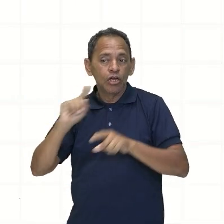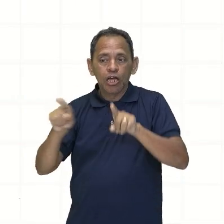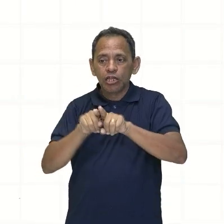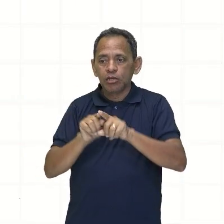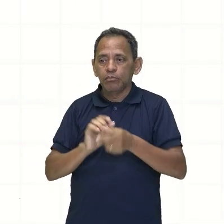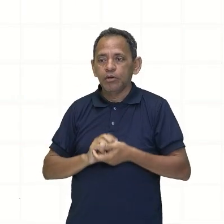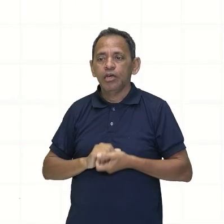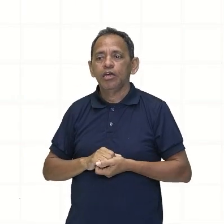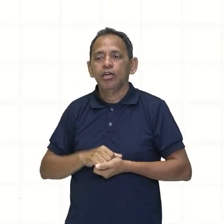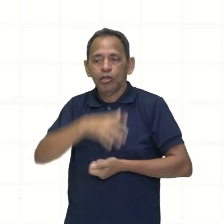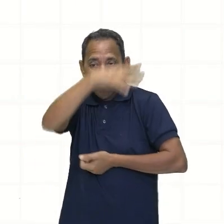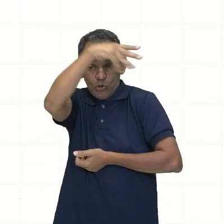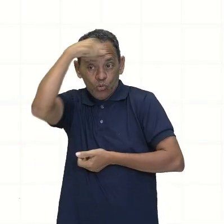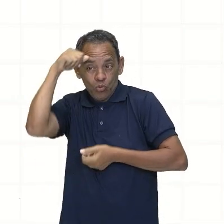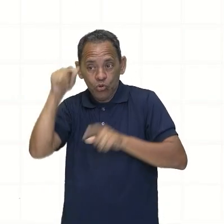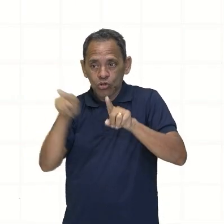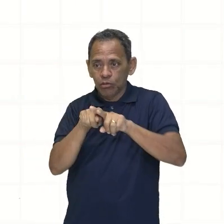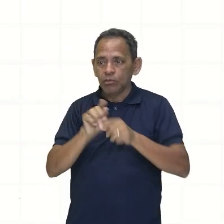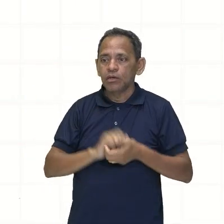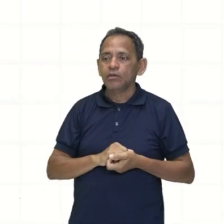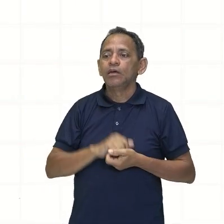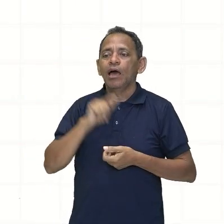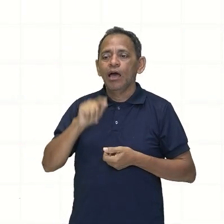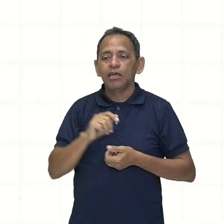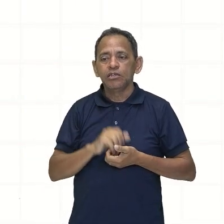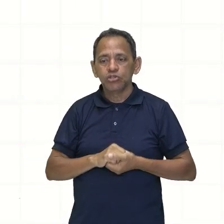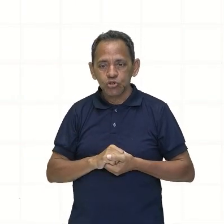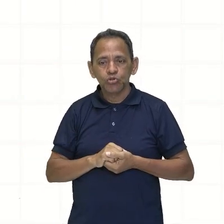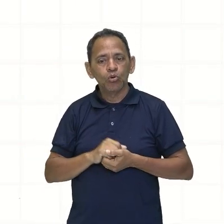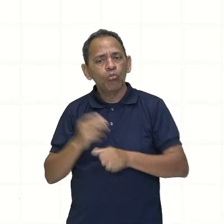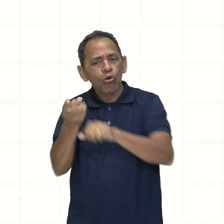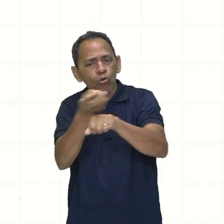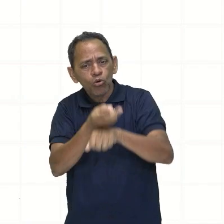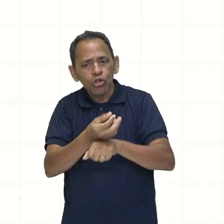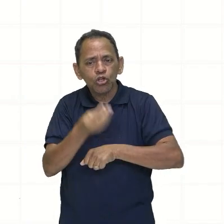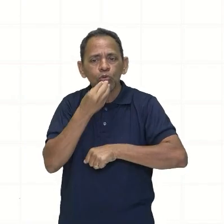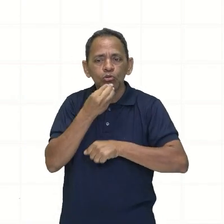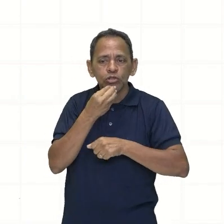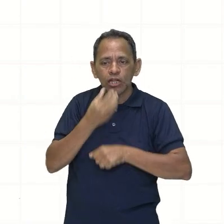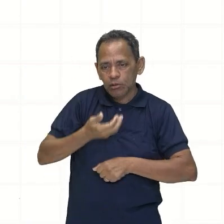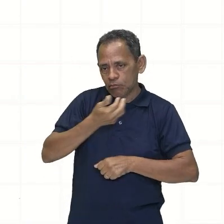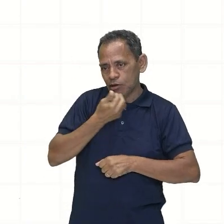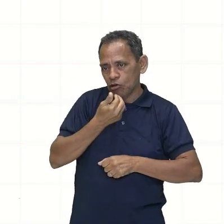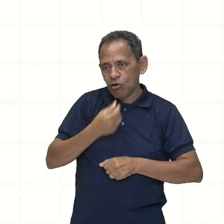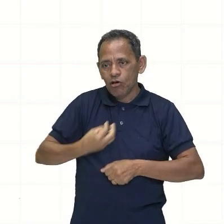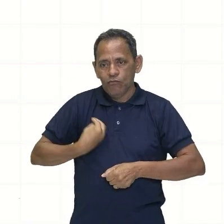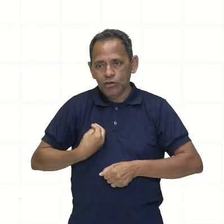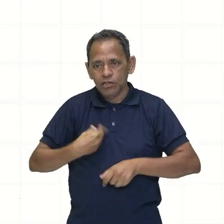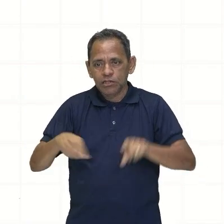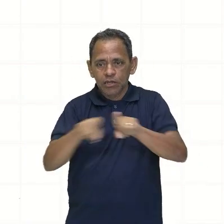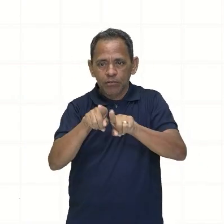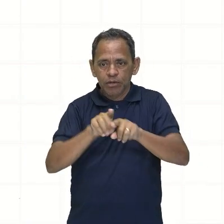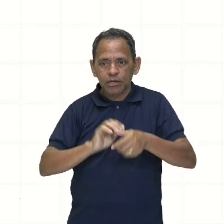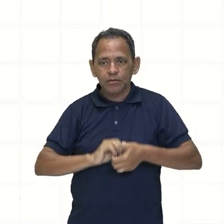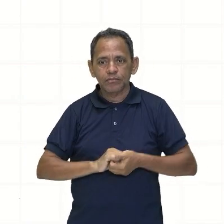XVIII. Então, isso acaba atraindo ali as pessoas, né? Então, isso deslocou aí principalmente as pessoas de São Paulo,